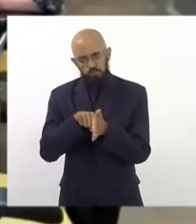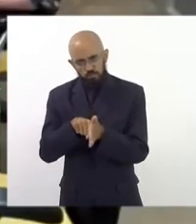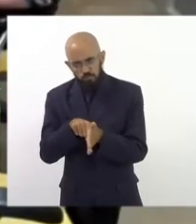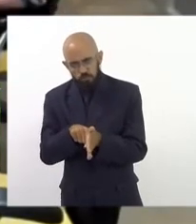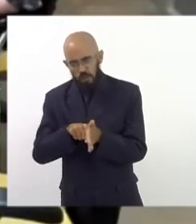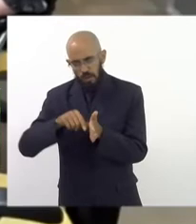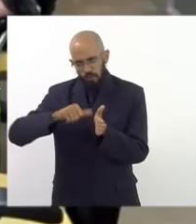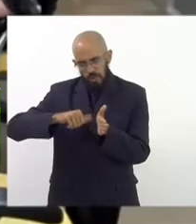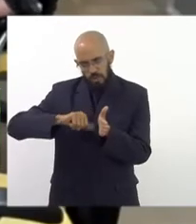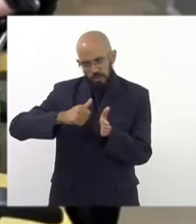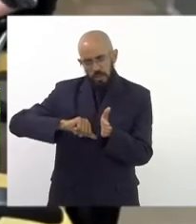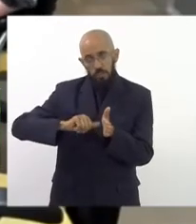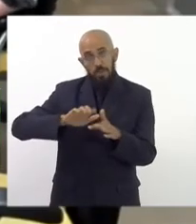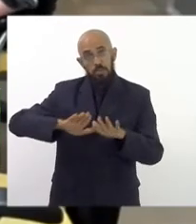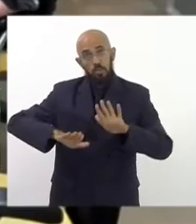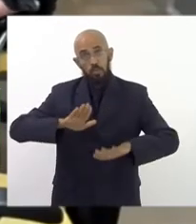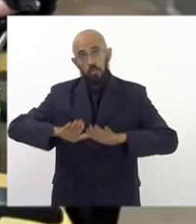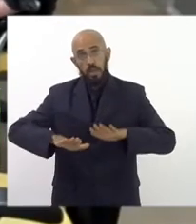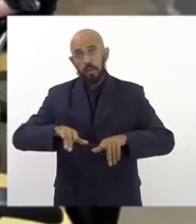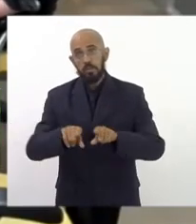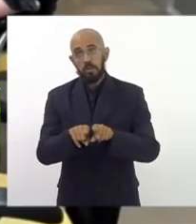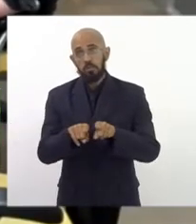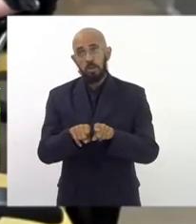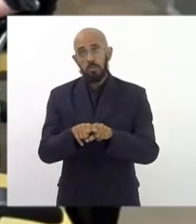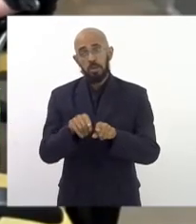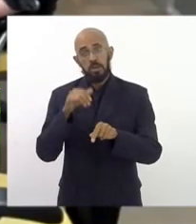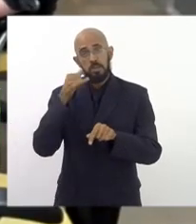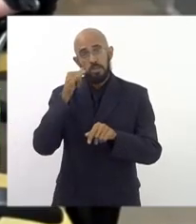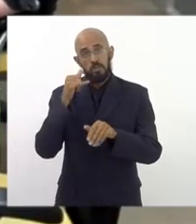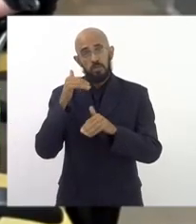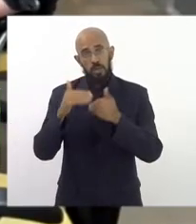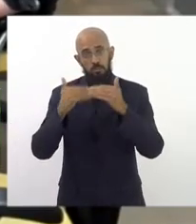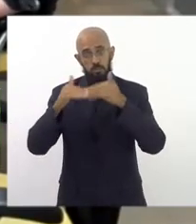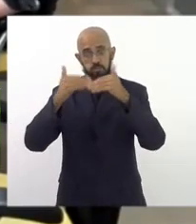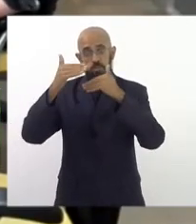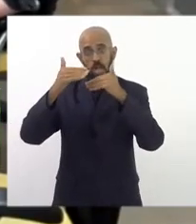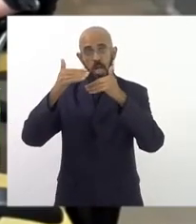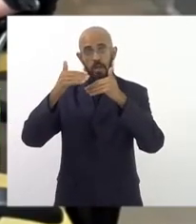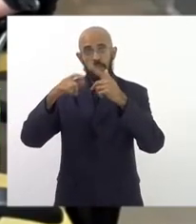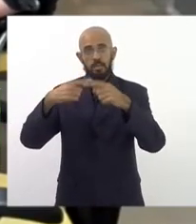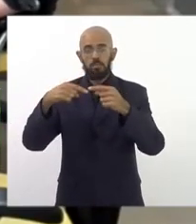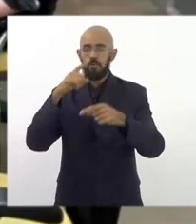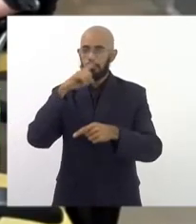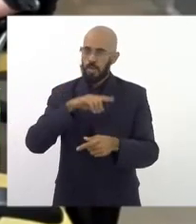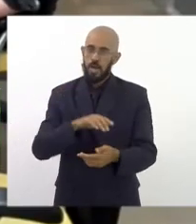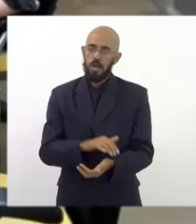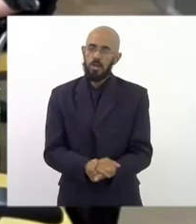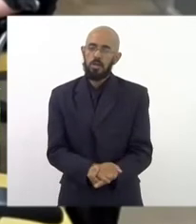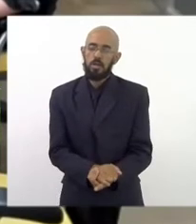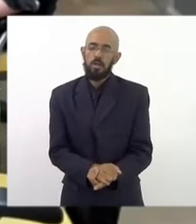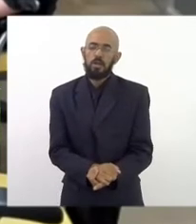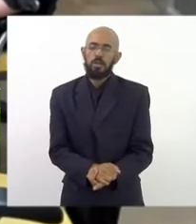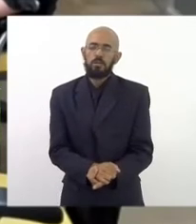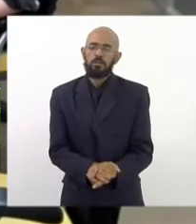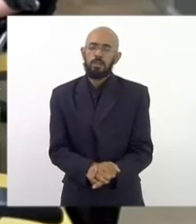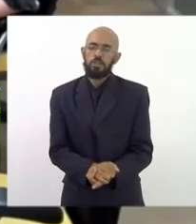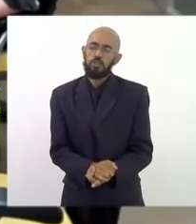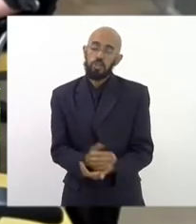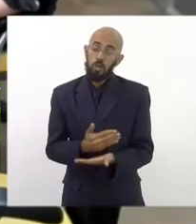não botar um pé adiante onde nós não conseguiremos alcançar. Estamos dando os primeiros